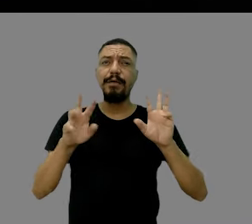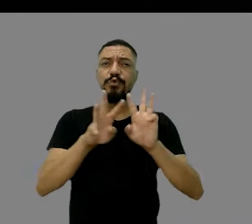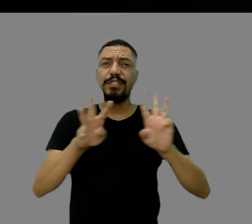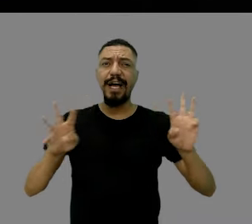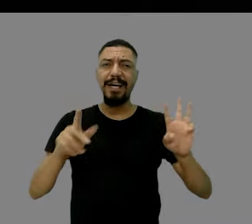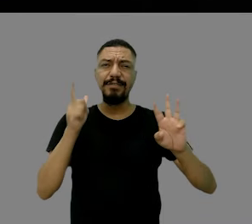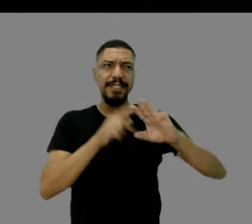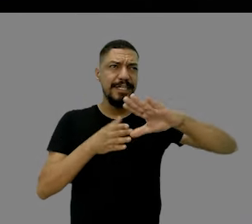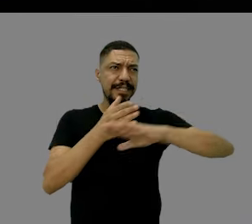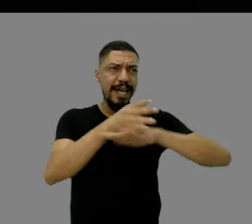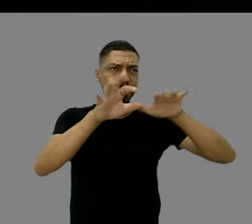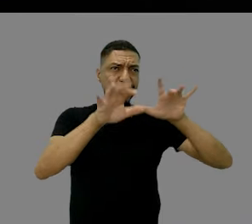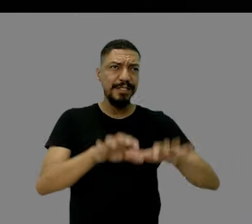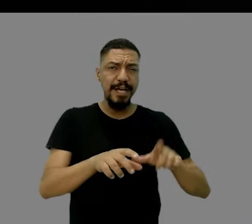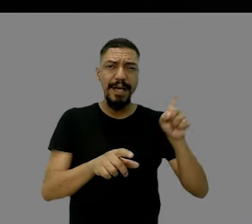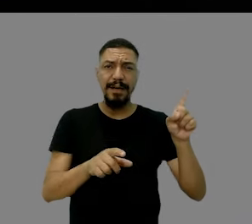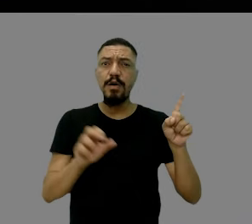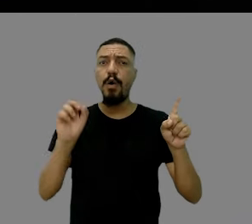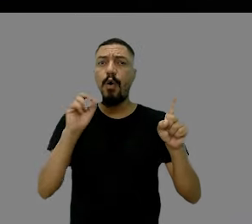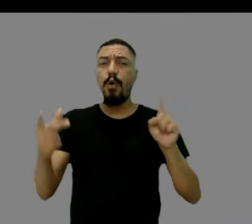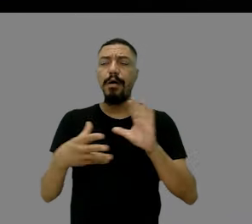e preenche, ou ele é um modelo